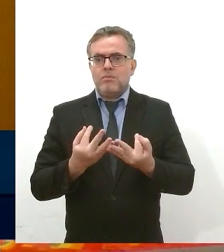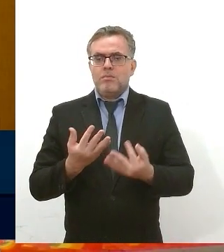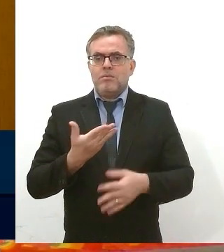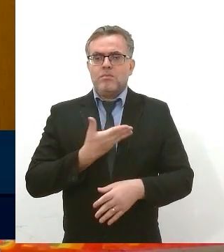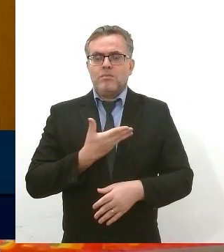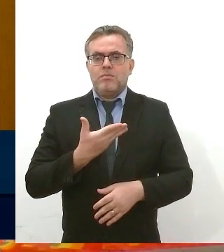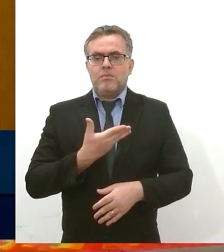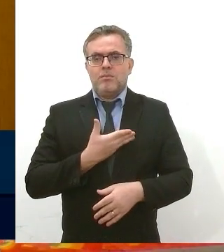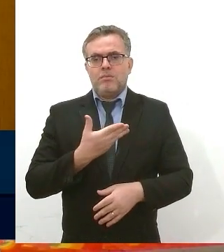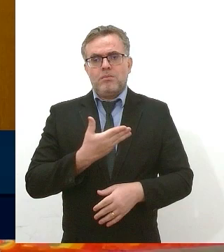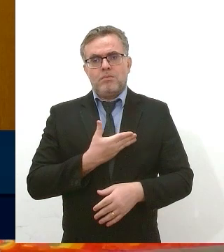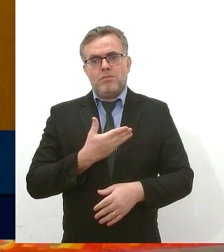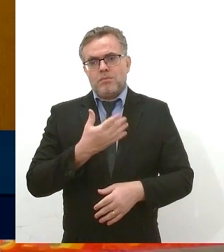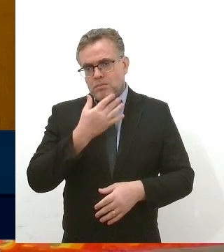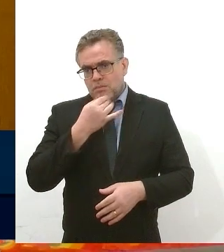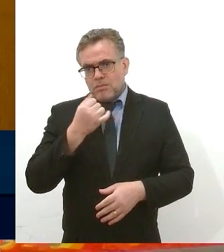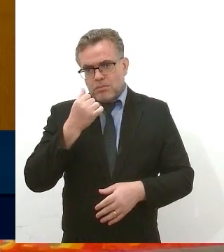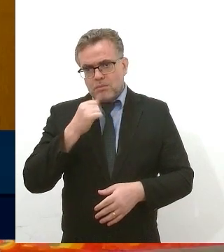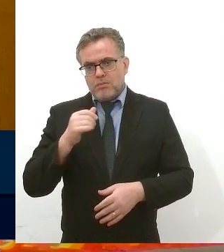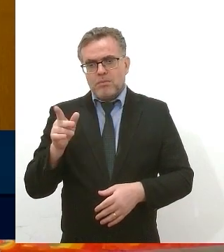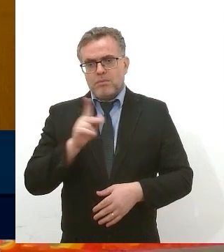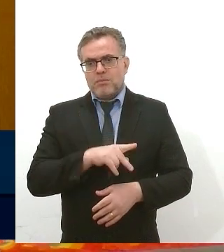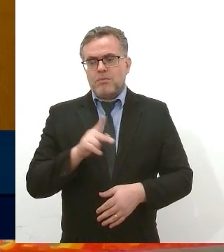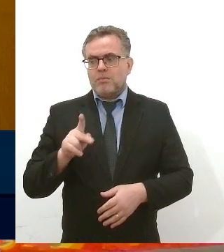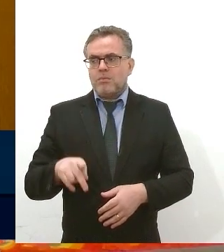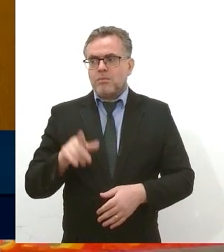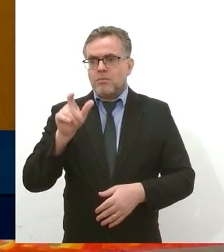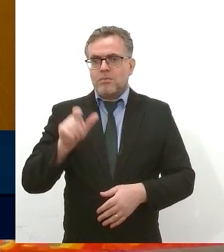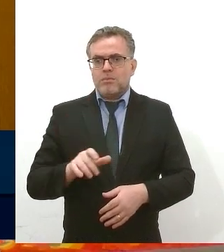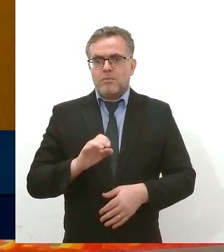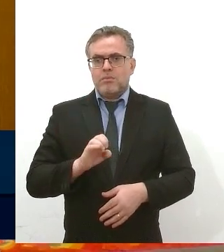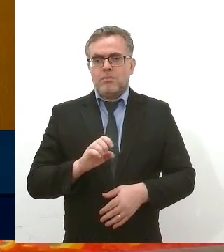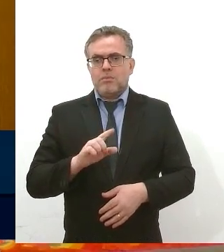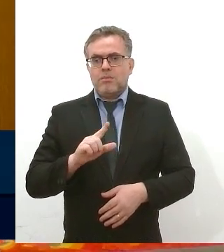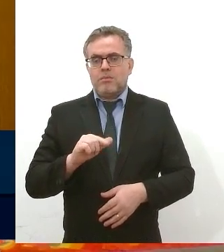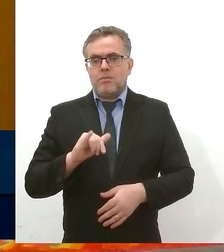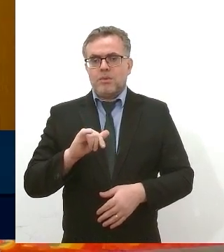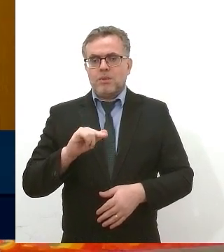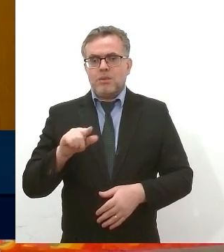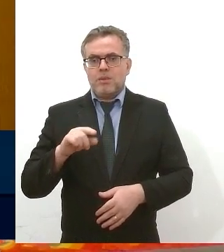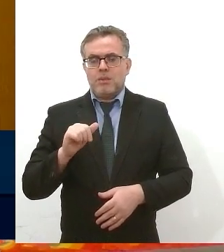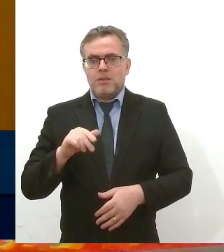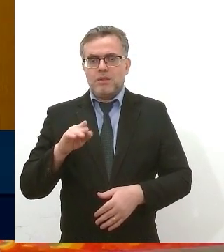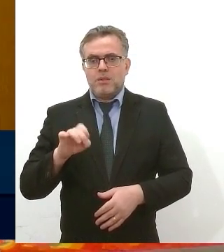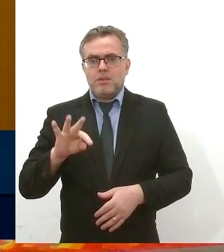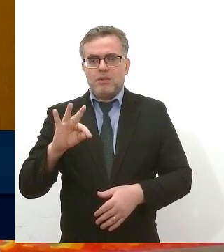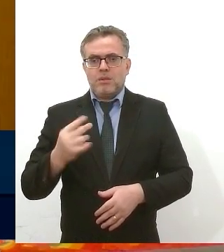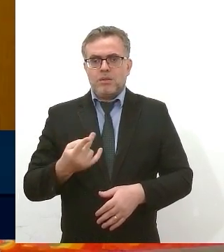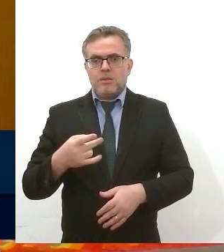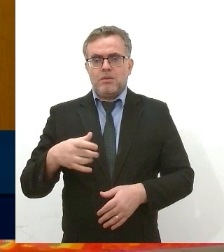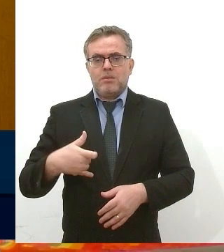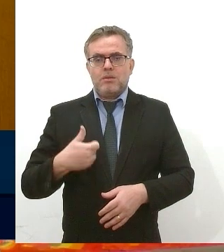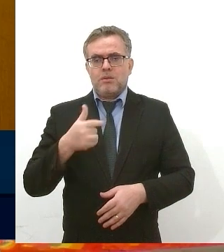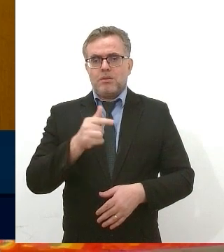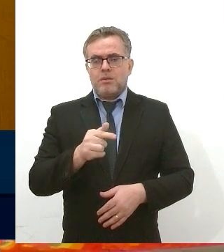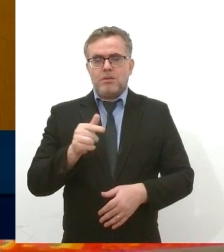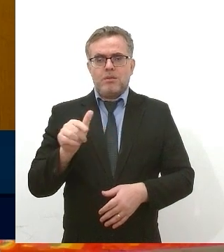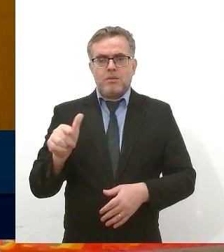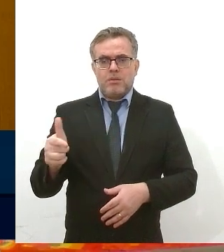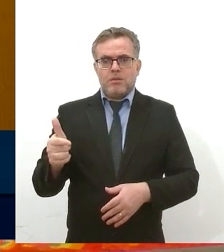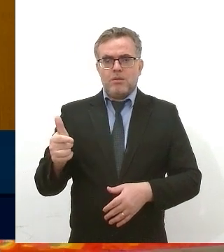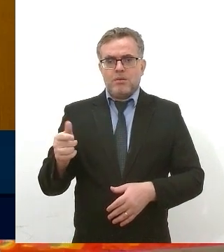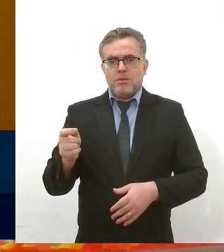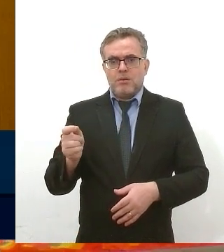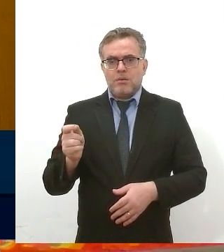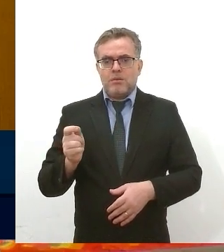professora Elizabeth Tenreiro, de 71 anos, que foi uma das